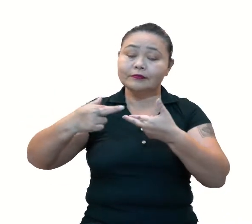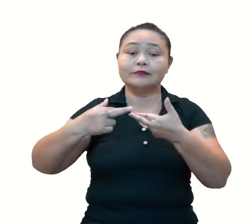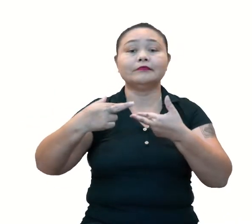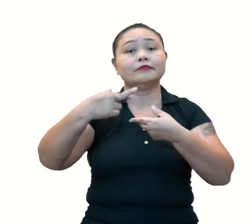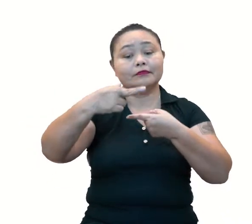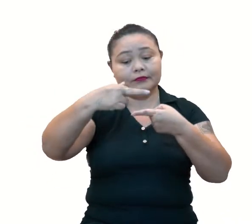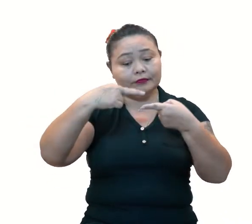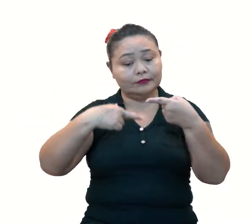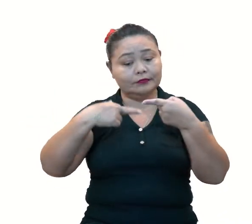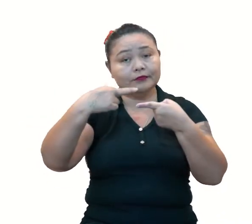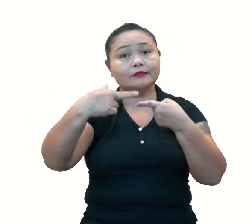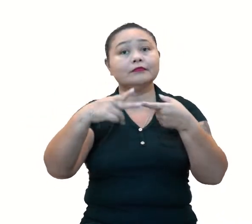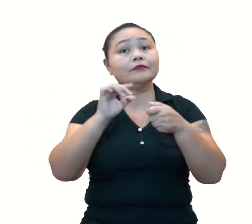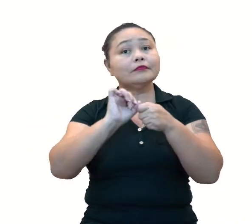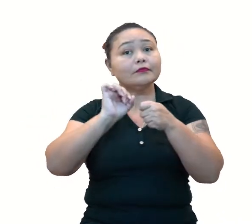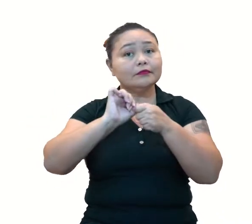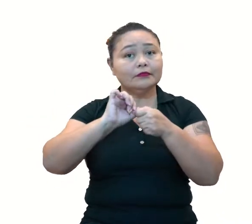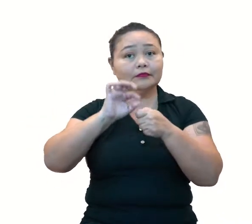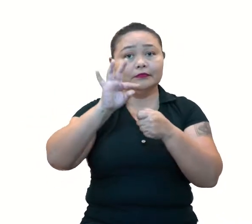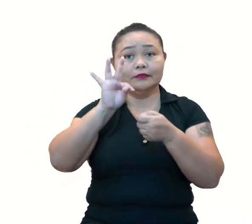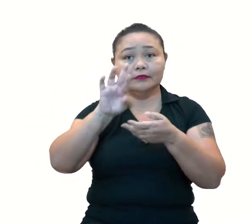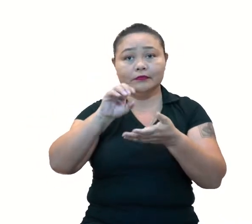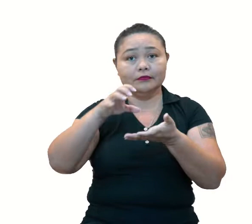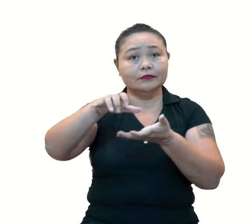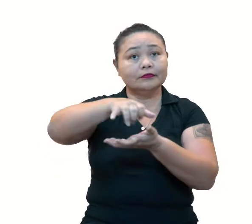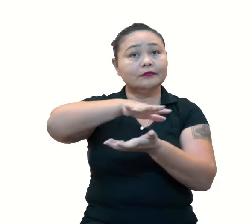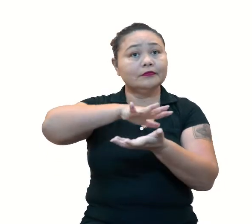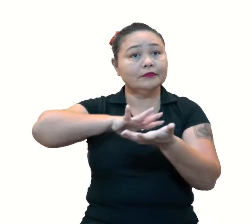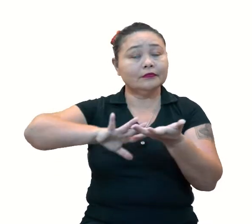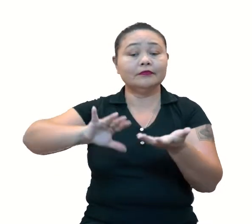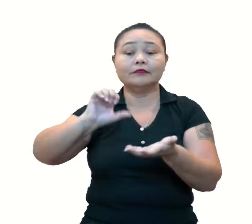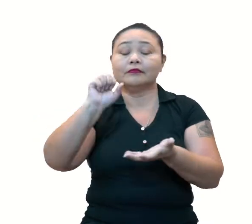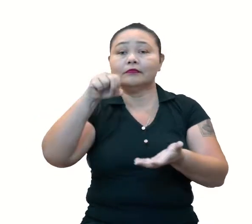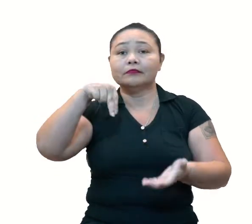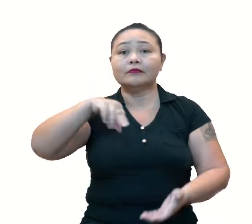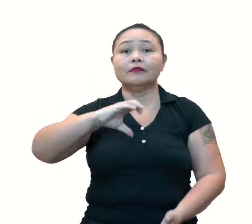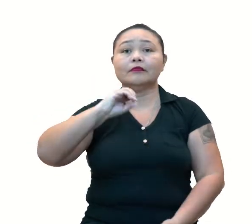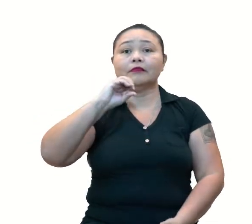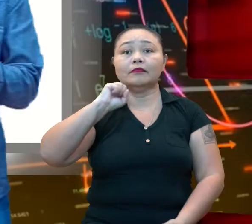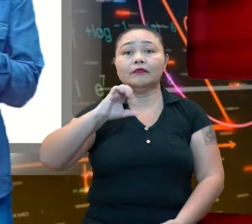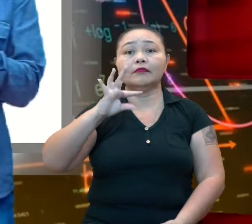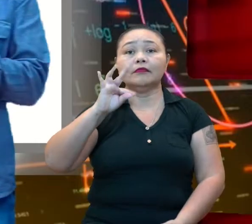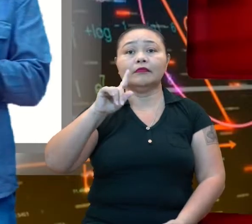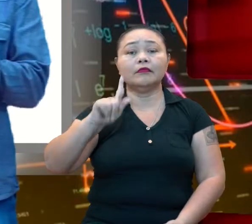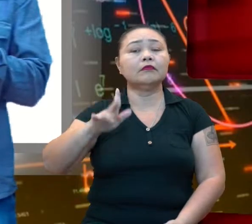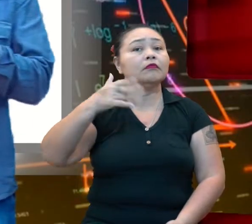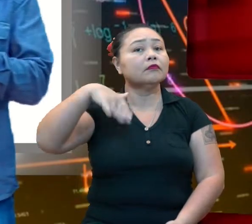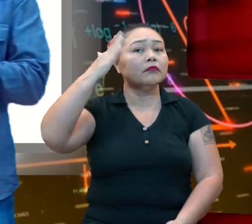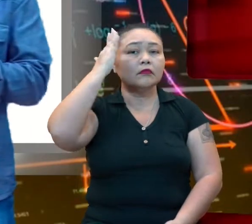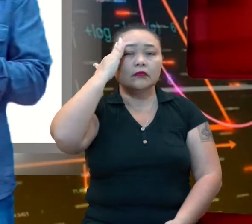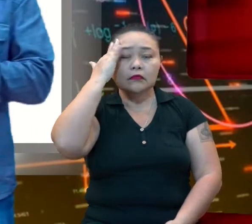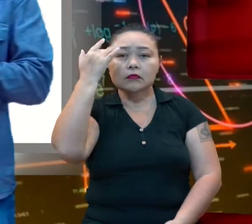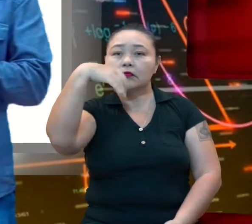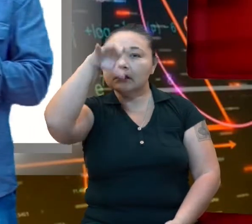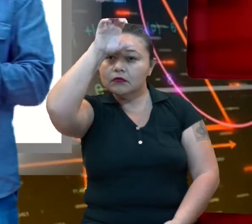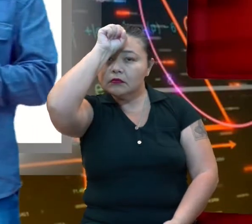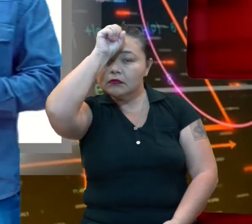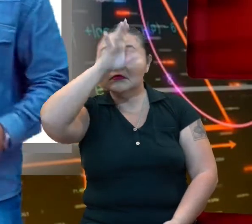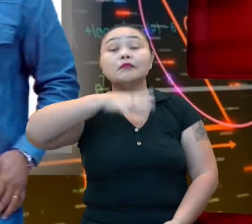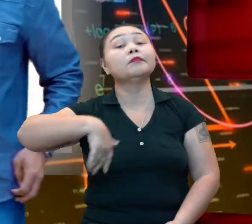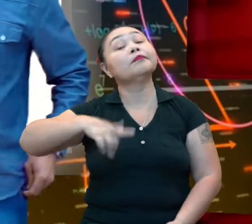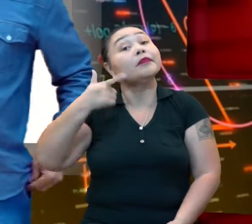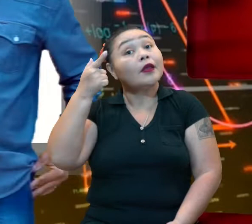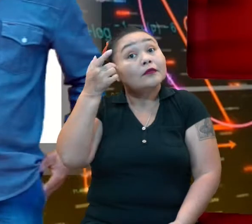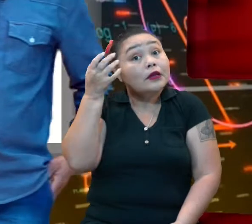trigonométricas. Vamos falar um pouquinho de seno, cosseno e tangente. Eu acho que a galera já entendeu o que é, já aprendeu, já sabe, mas é sempre bom dar